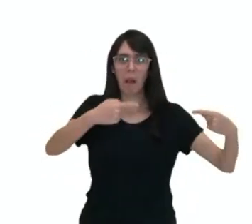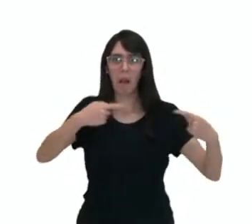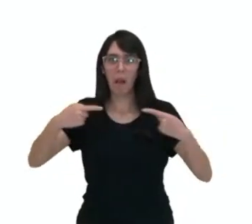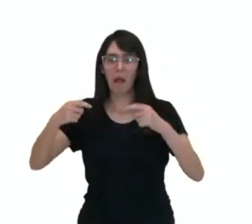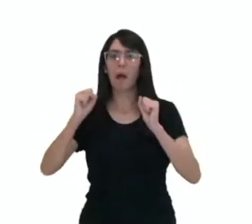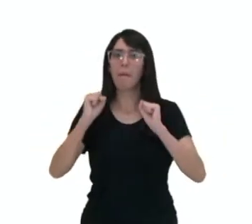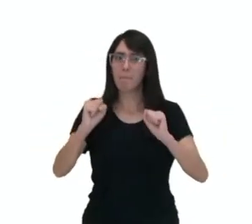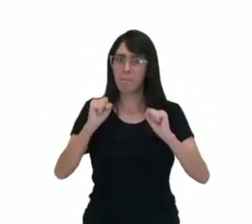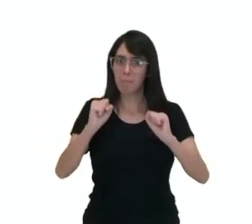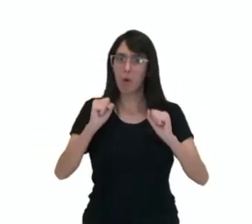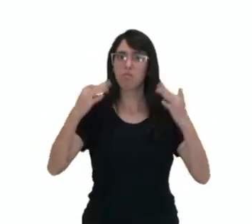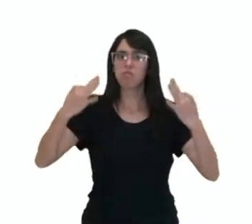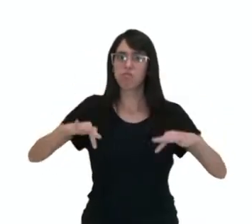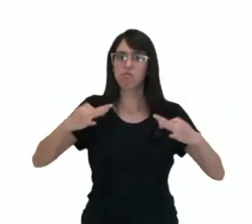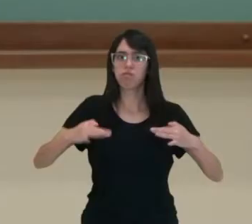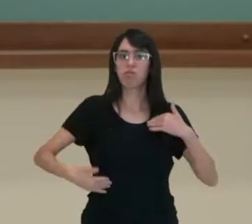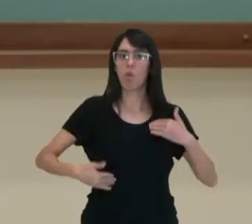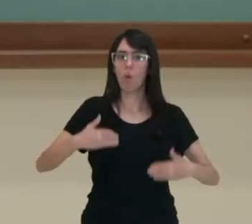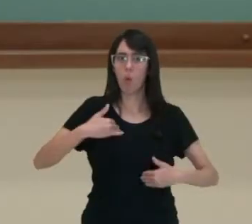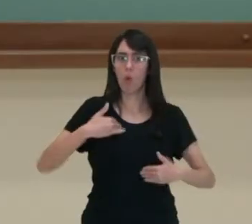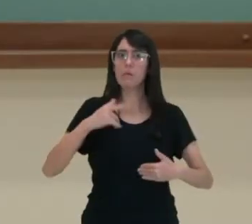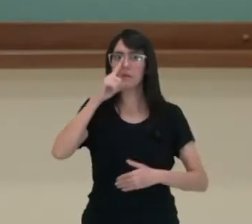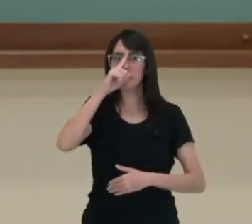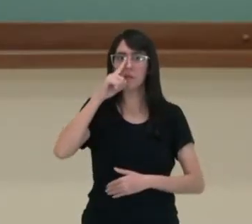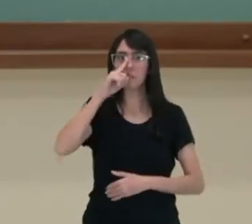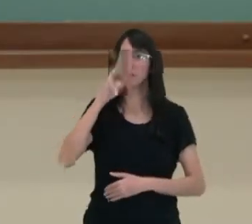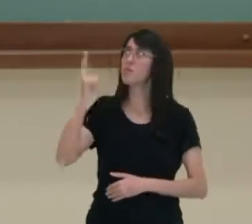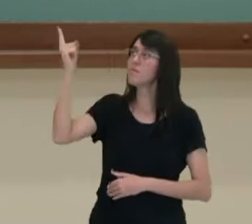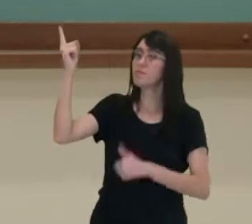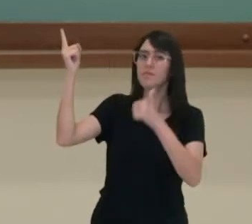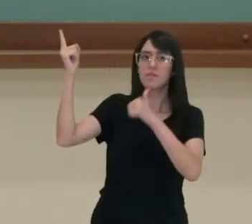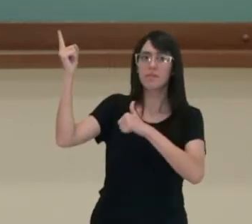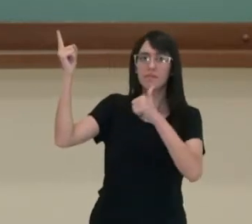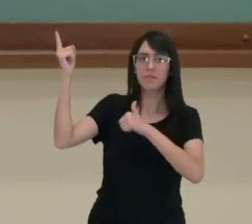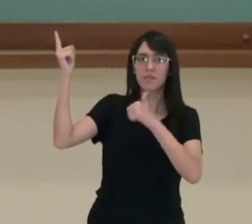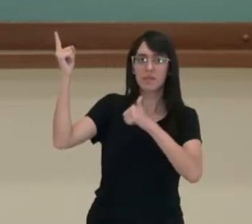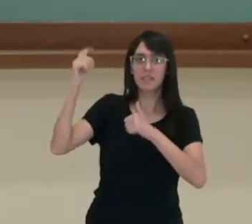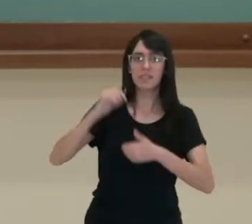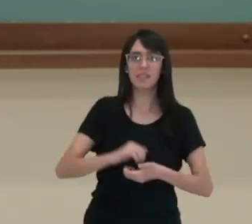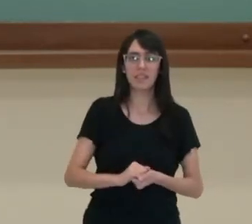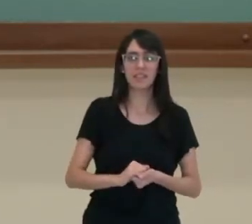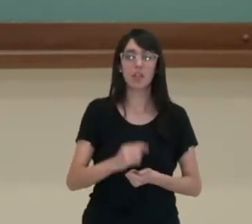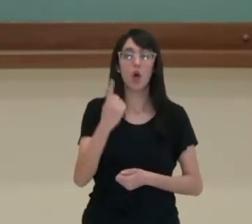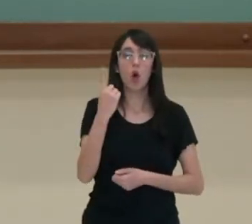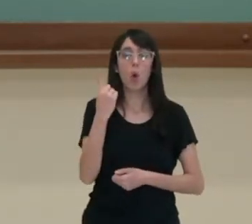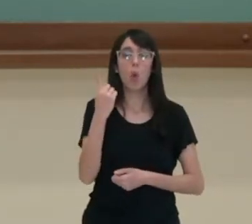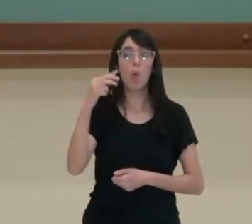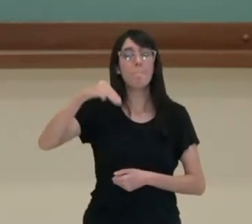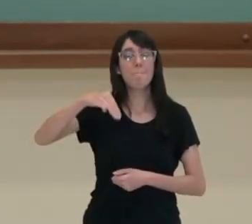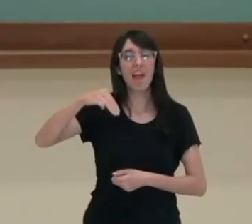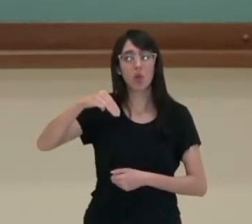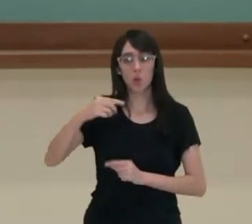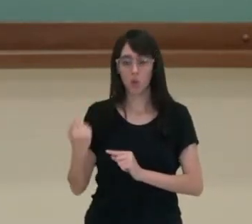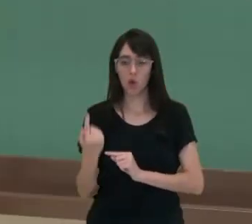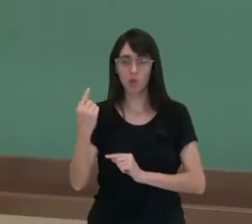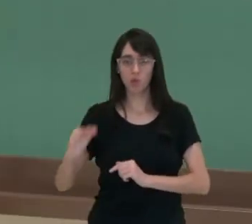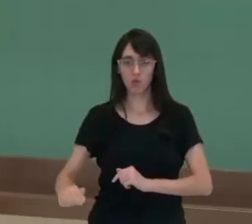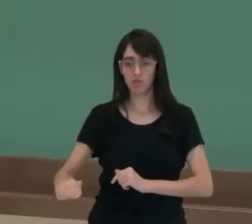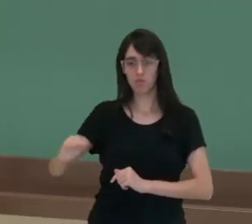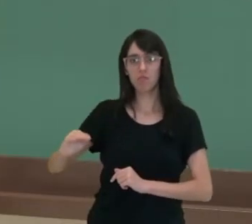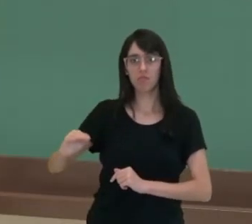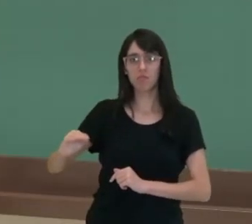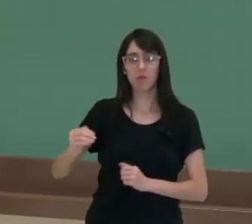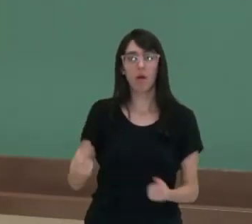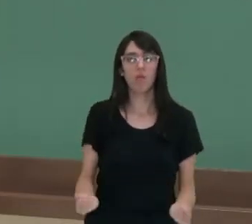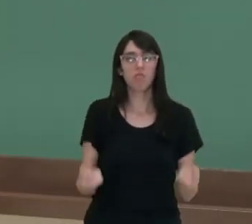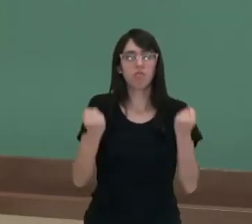às lesões. Olha, ela tem uma menina de 11 anos, ela tem 1 metro de altura e ela levanta peso, né? Ela treina desde os 3